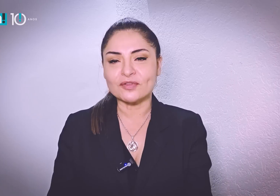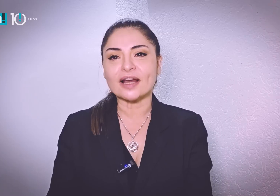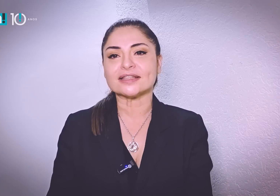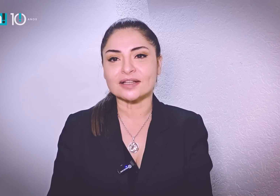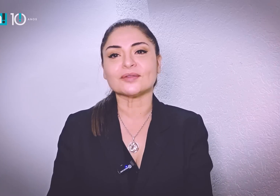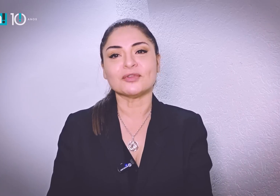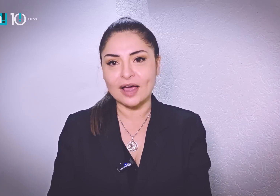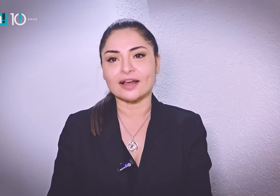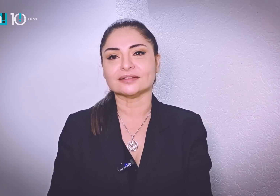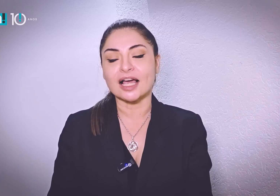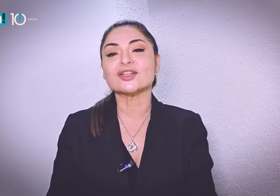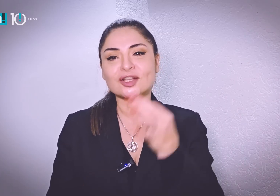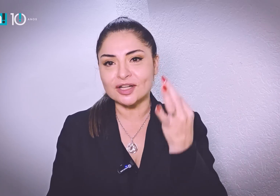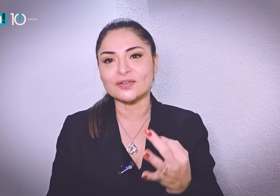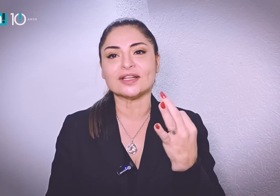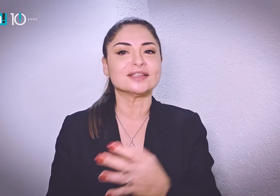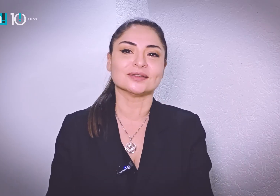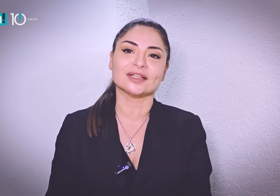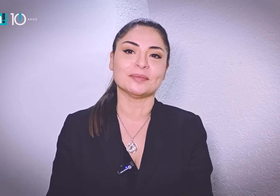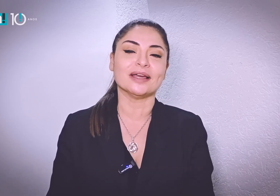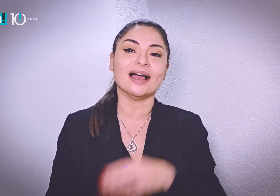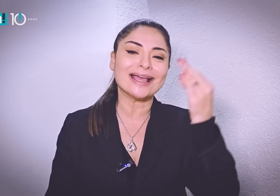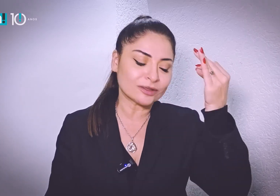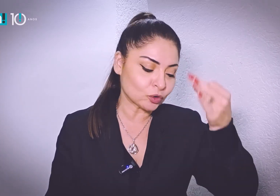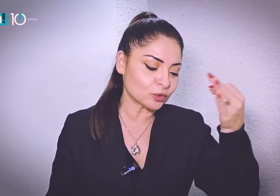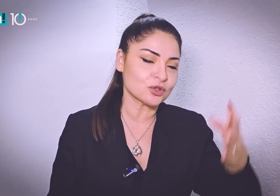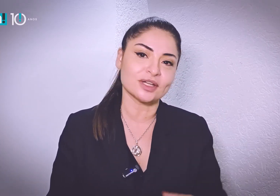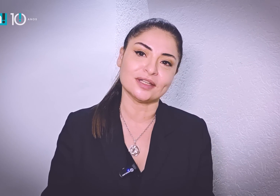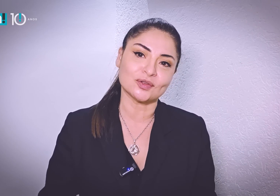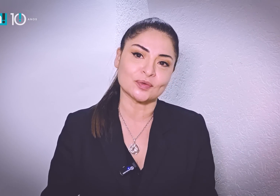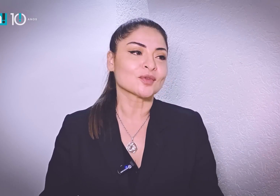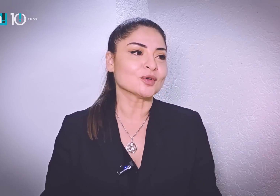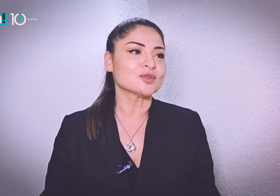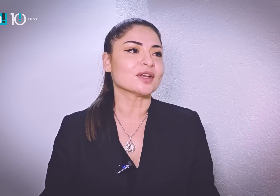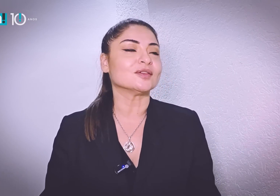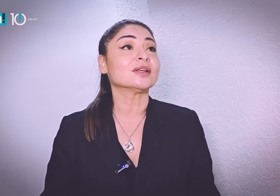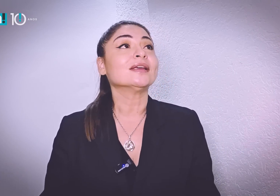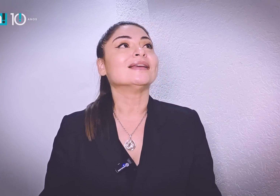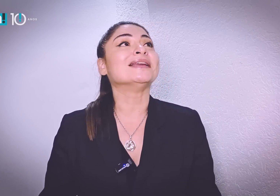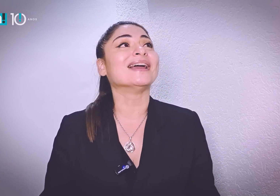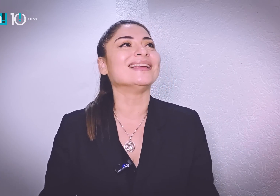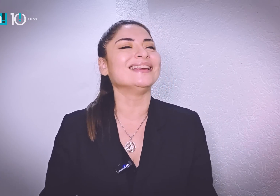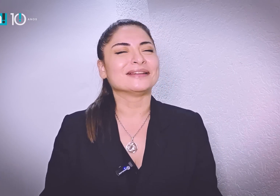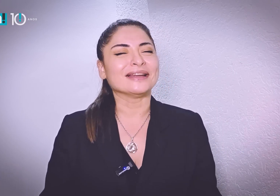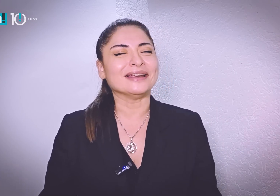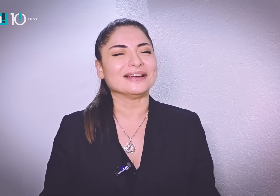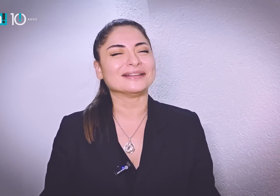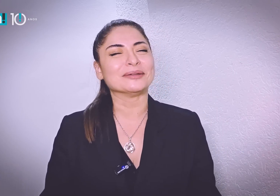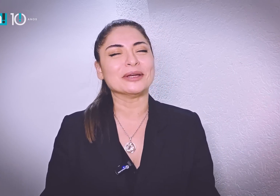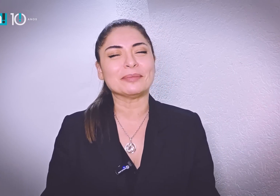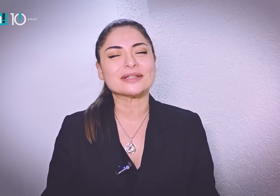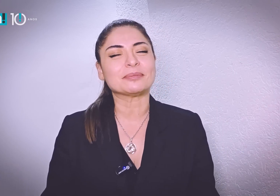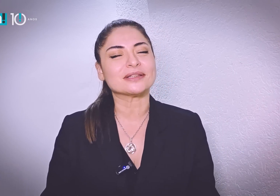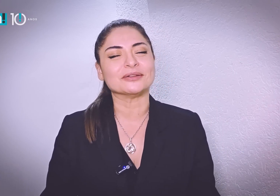Vai, me fala. A gente era feliz e não sabia. Era todo dia isso. Todo dia isso. E aí